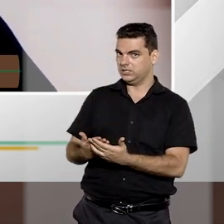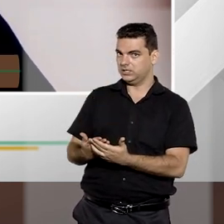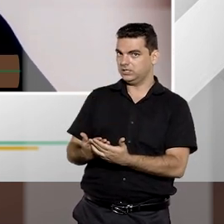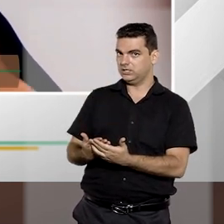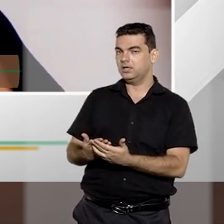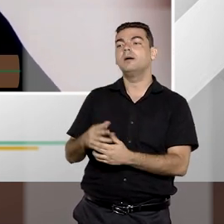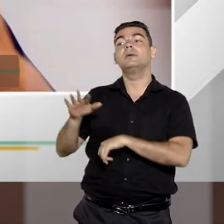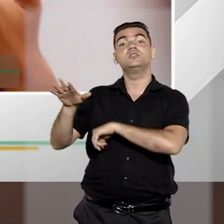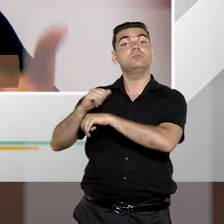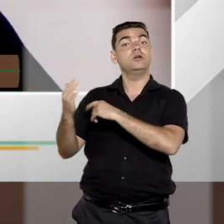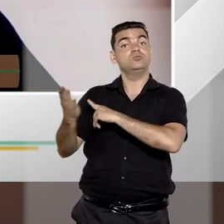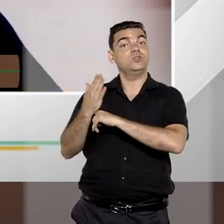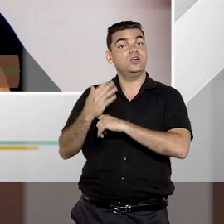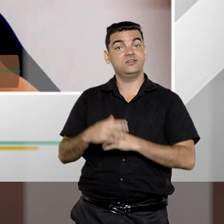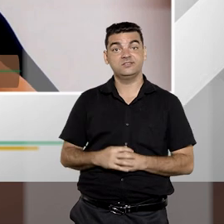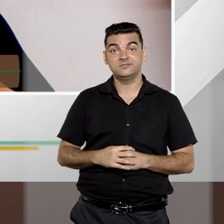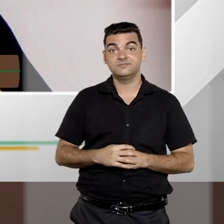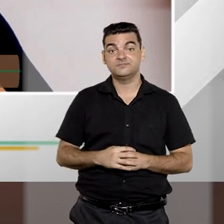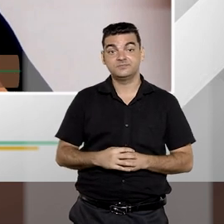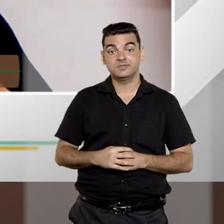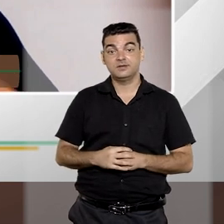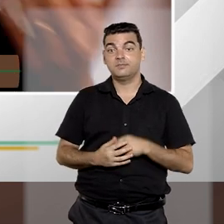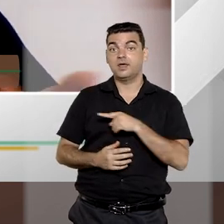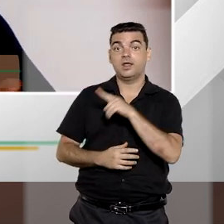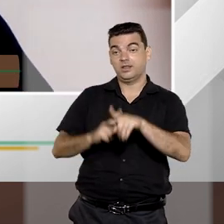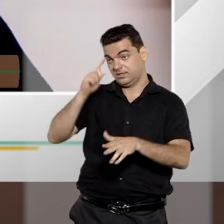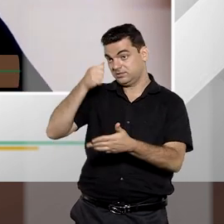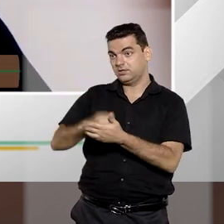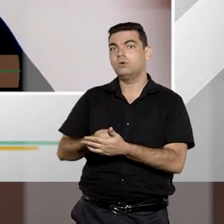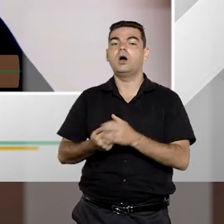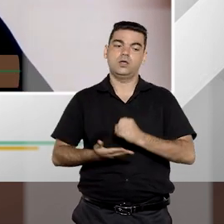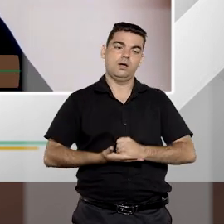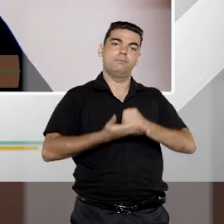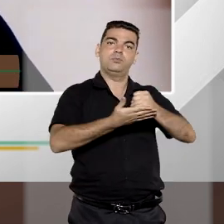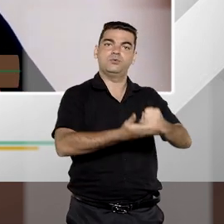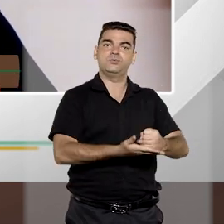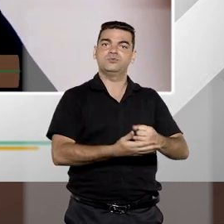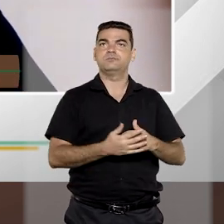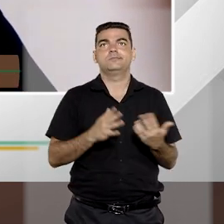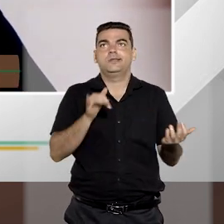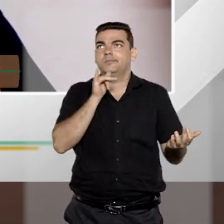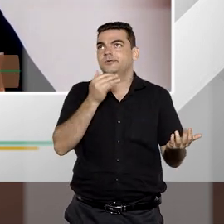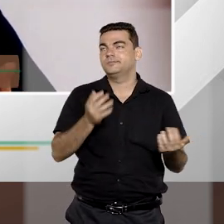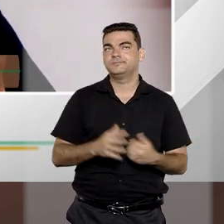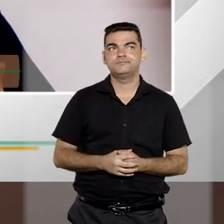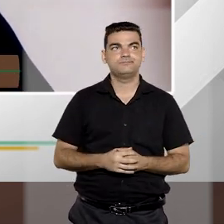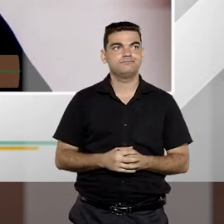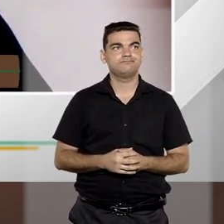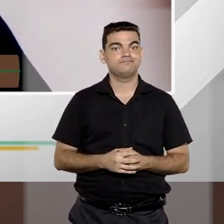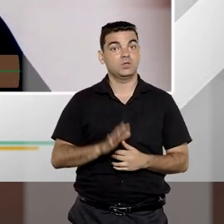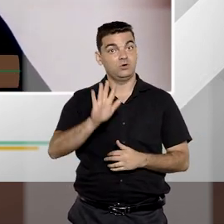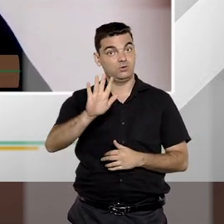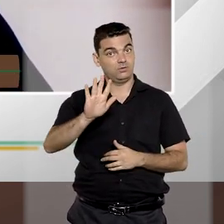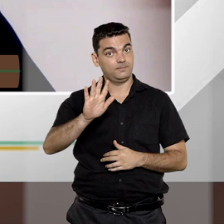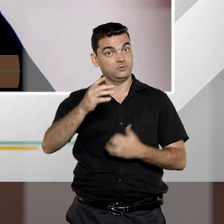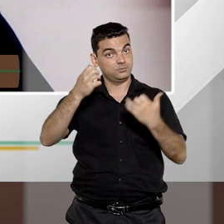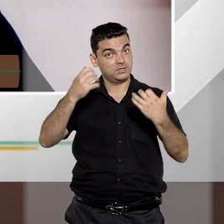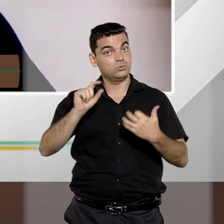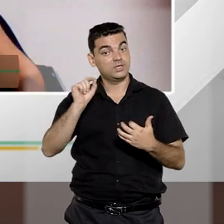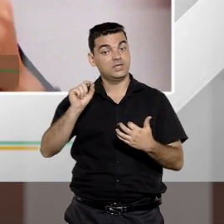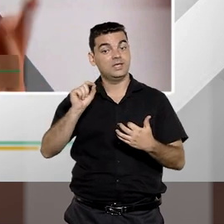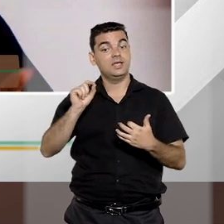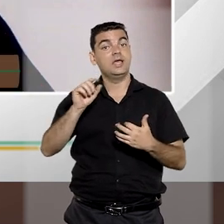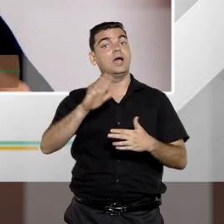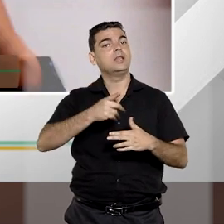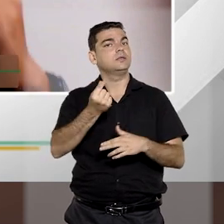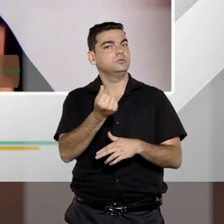confiança, que lhe ajudem a tomar decisões acerca de lembrando que é sempre de